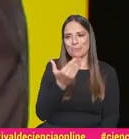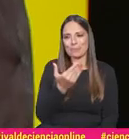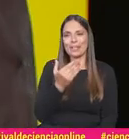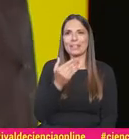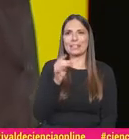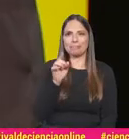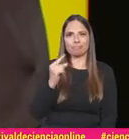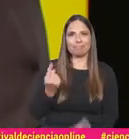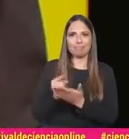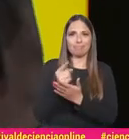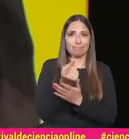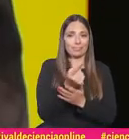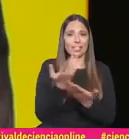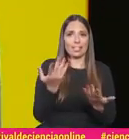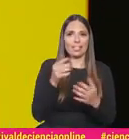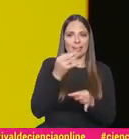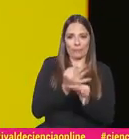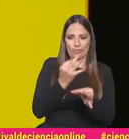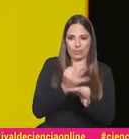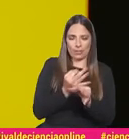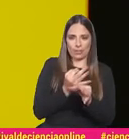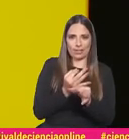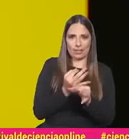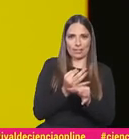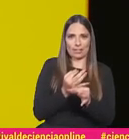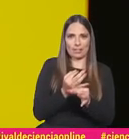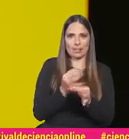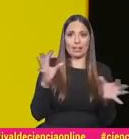Sara, por esta viagem. E ao longo deste festival vamos fazer mais